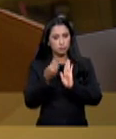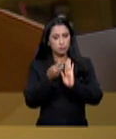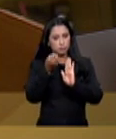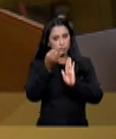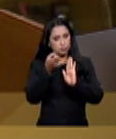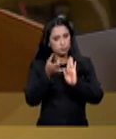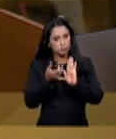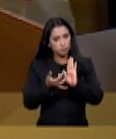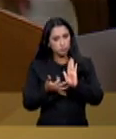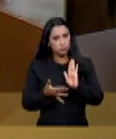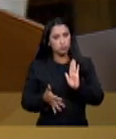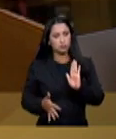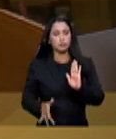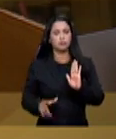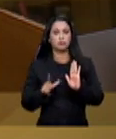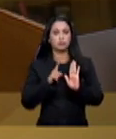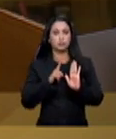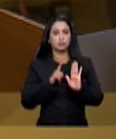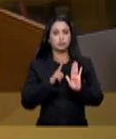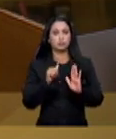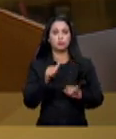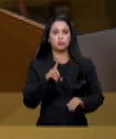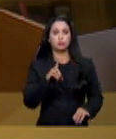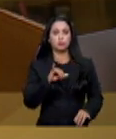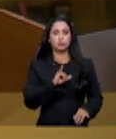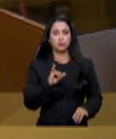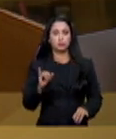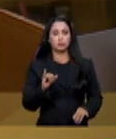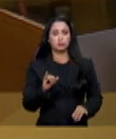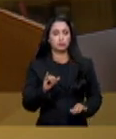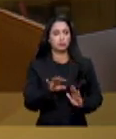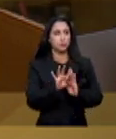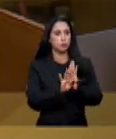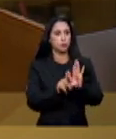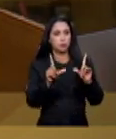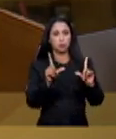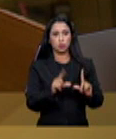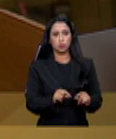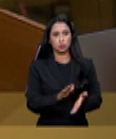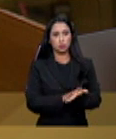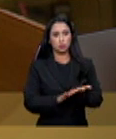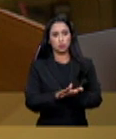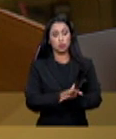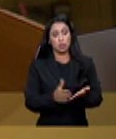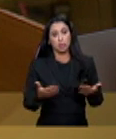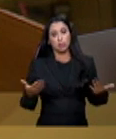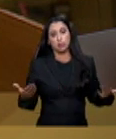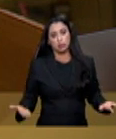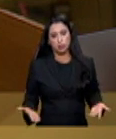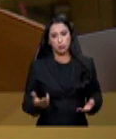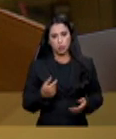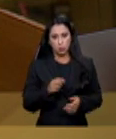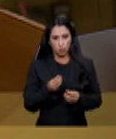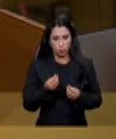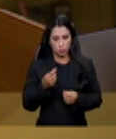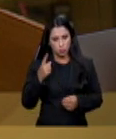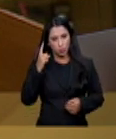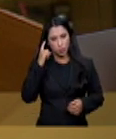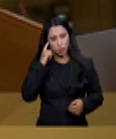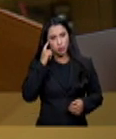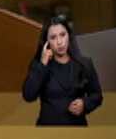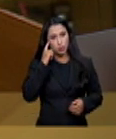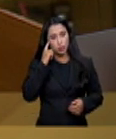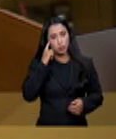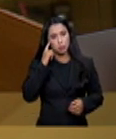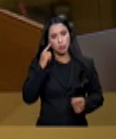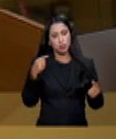no sentido de uma declaração de inconstitucionalidade sem redução de texto. De modo que, como eu não acho que haja